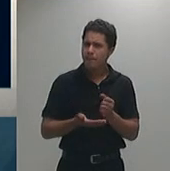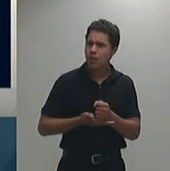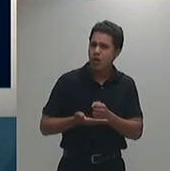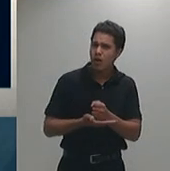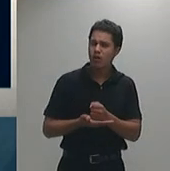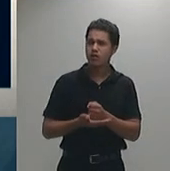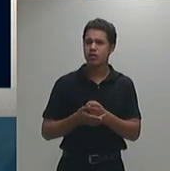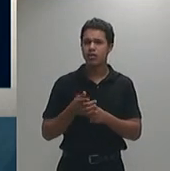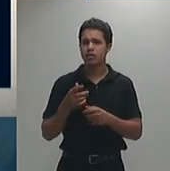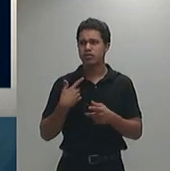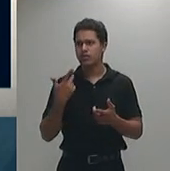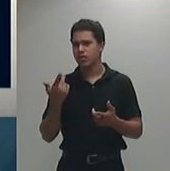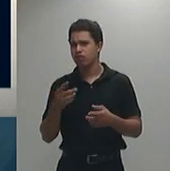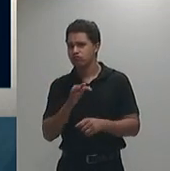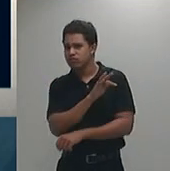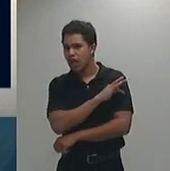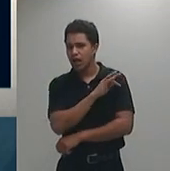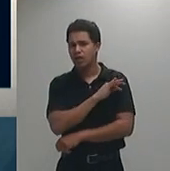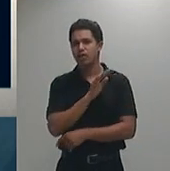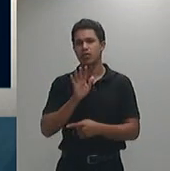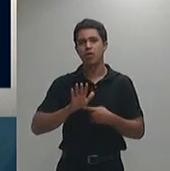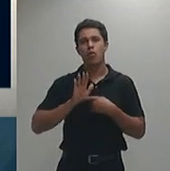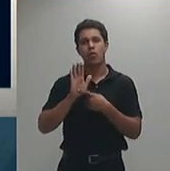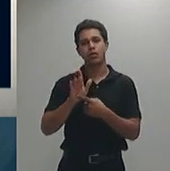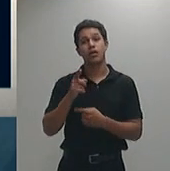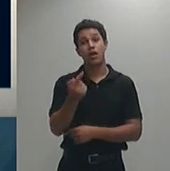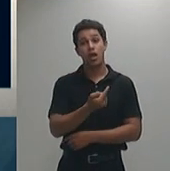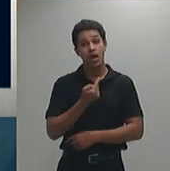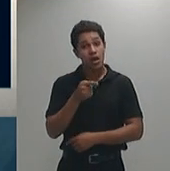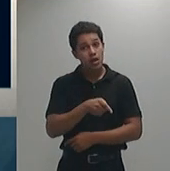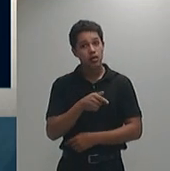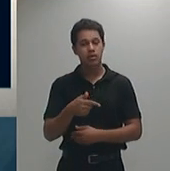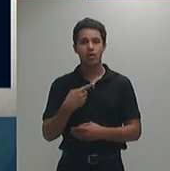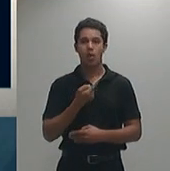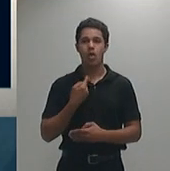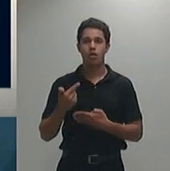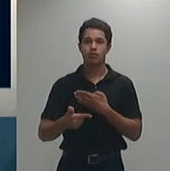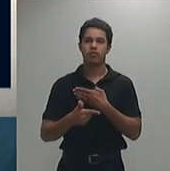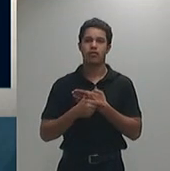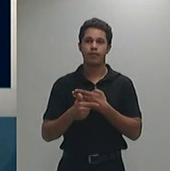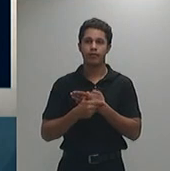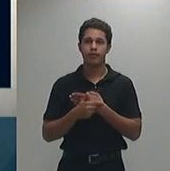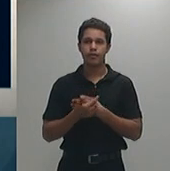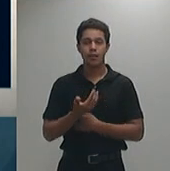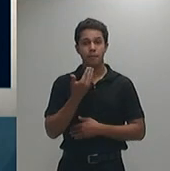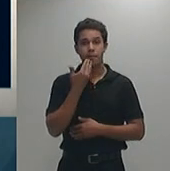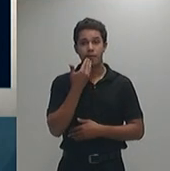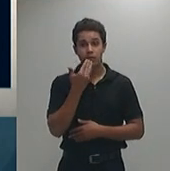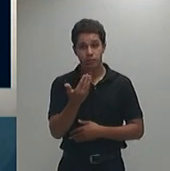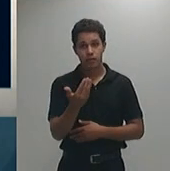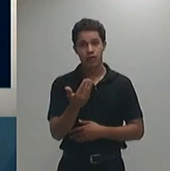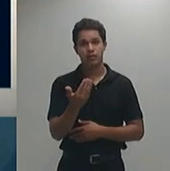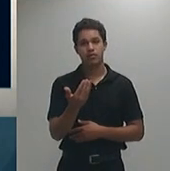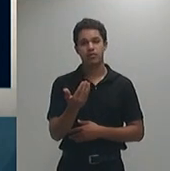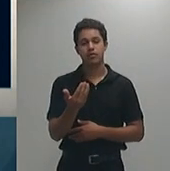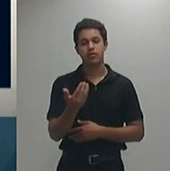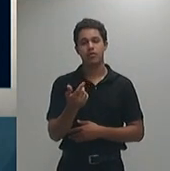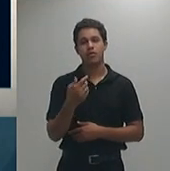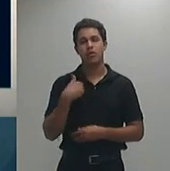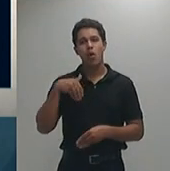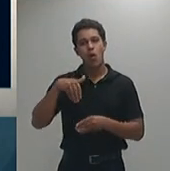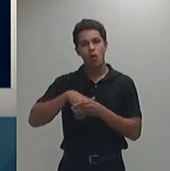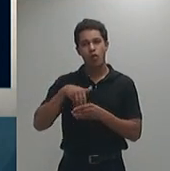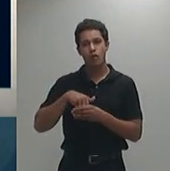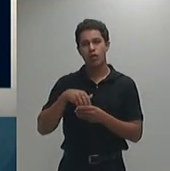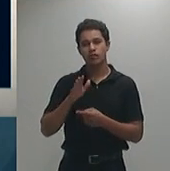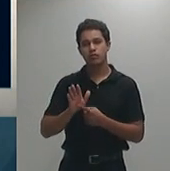técnicas nos autos esse é o nosso papel o e peço que com a o gato que